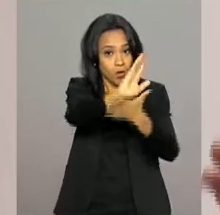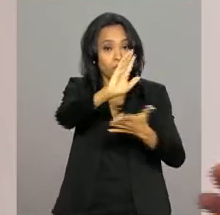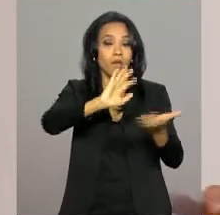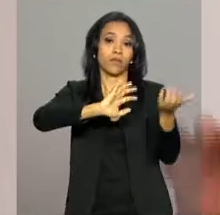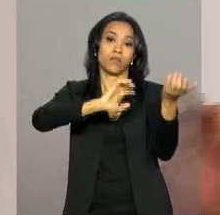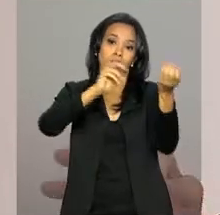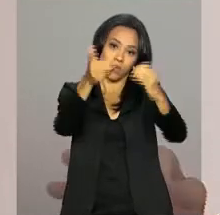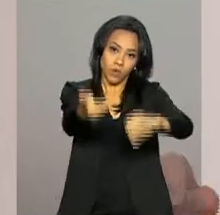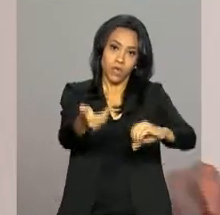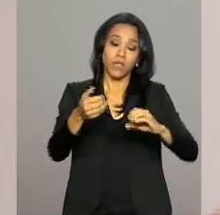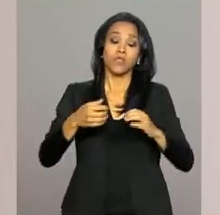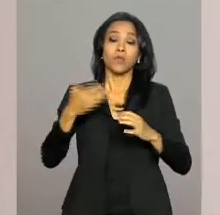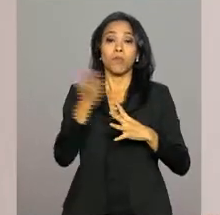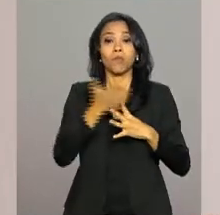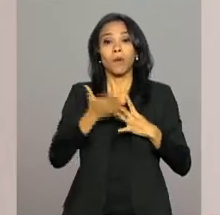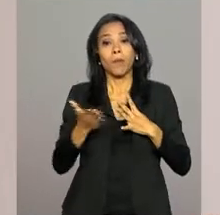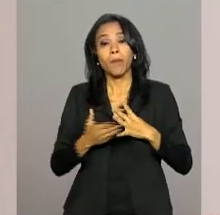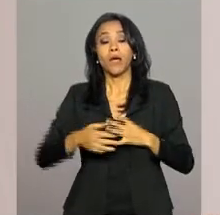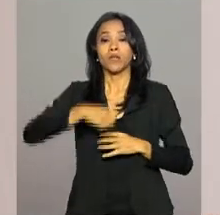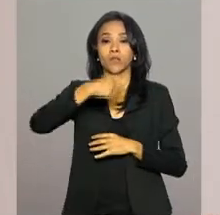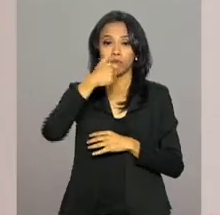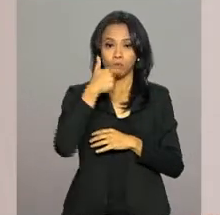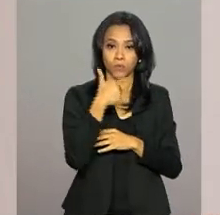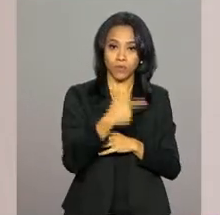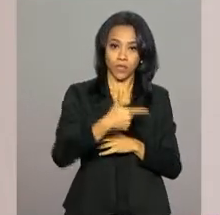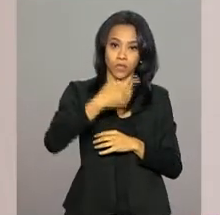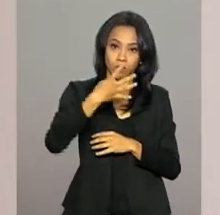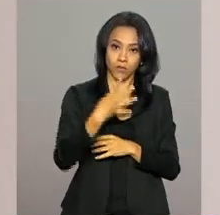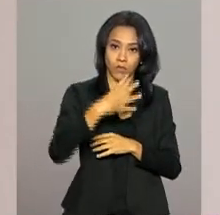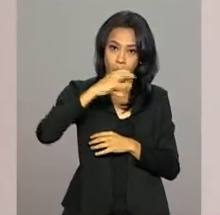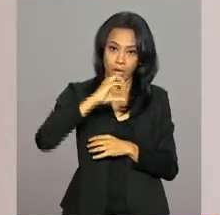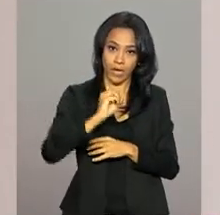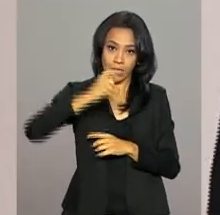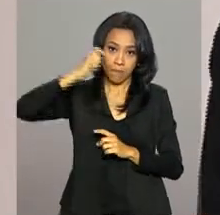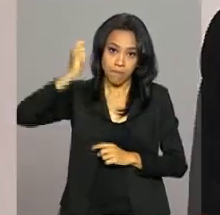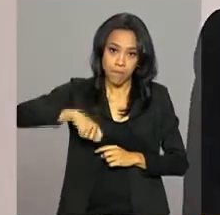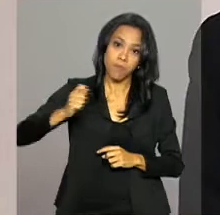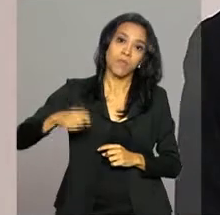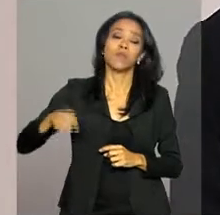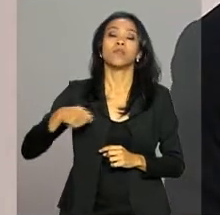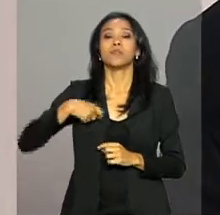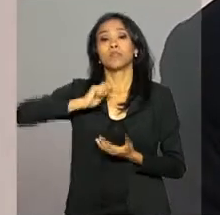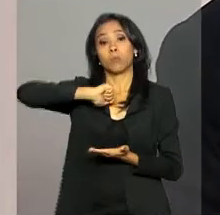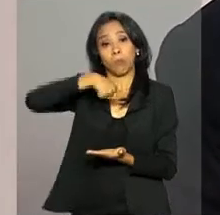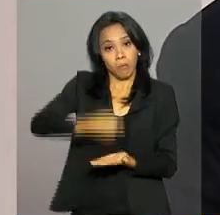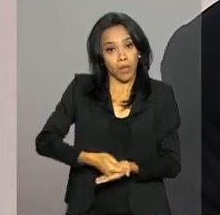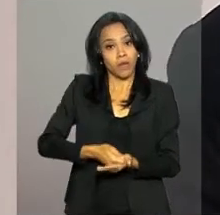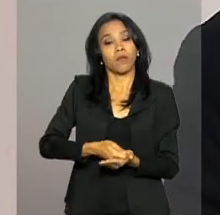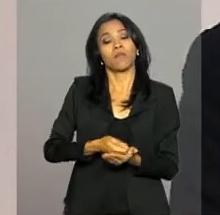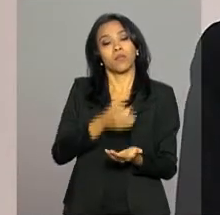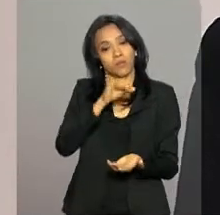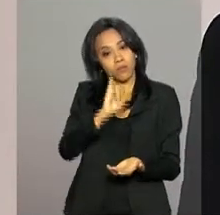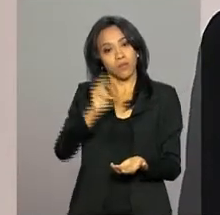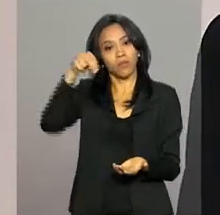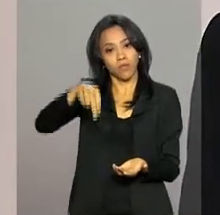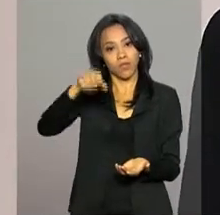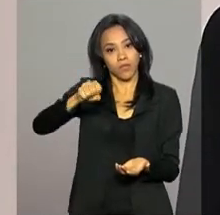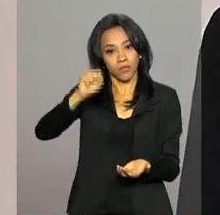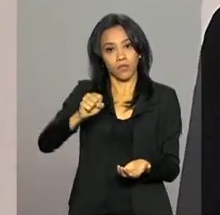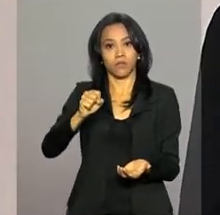240 meses o pagamento da previdência social o que significou queria de inadimplente smas adin